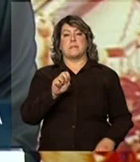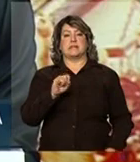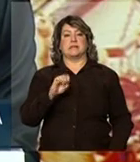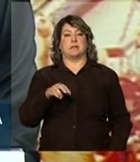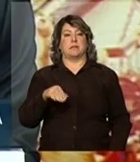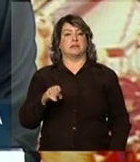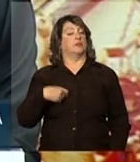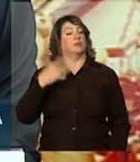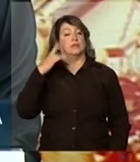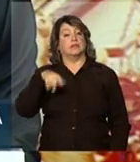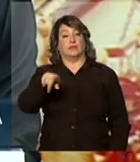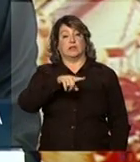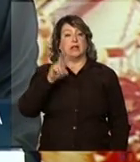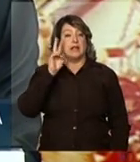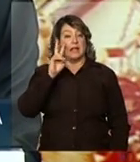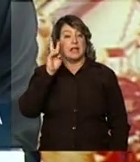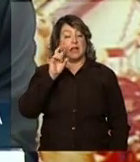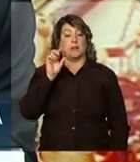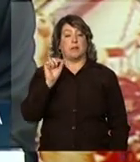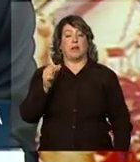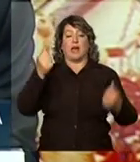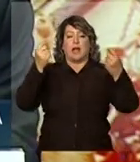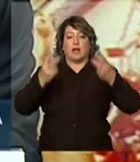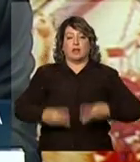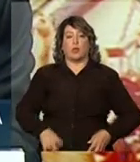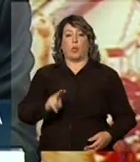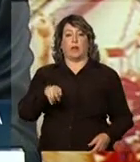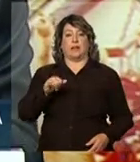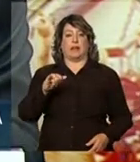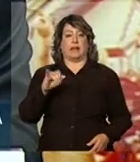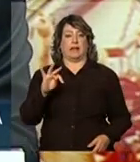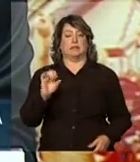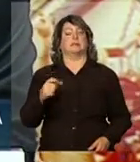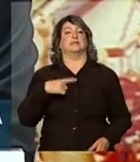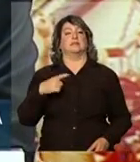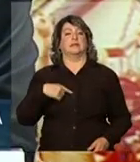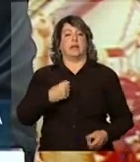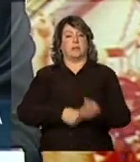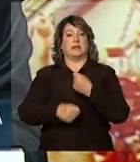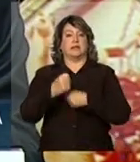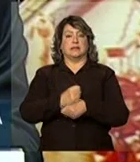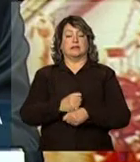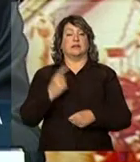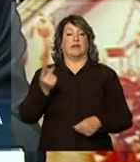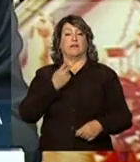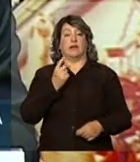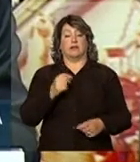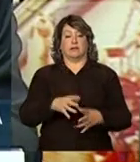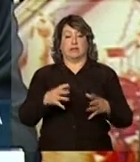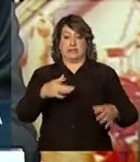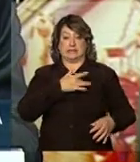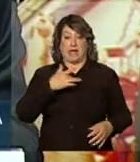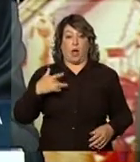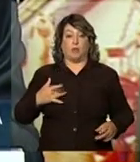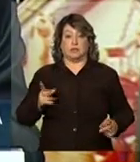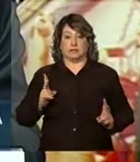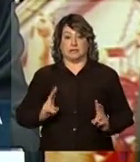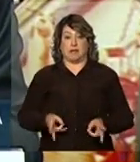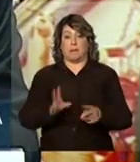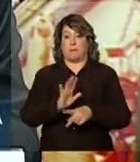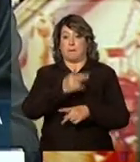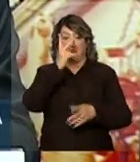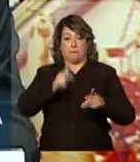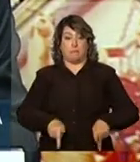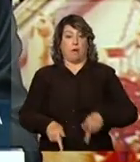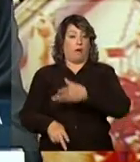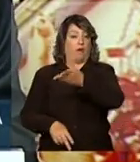da Mundial da Unaids ano passado, a gente estimou um pouco mais de pessoas do que eles, o que é bom. Em saúde pública é sempre a gente trabalhar com o